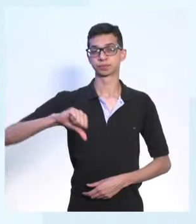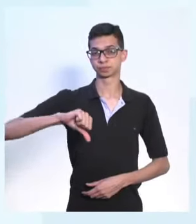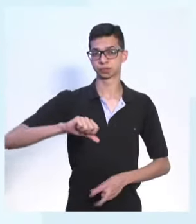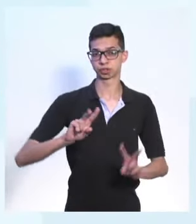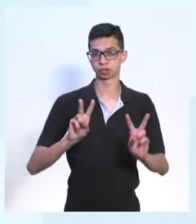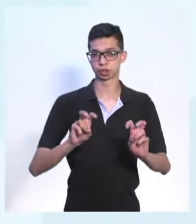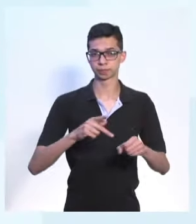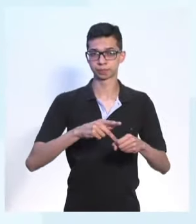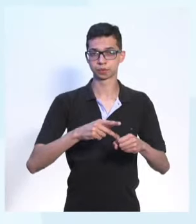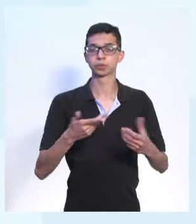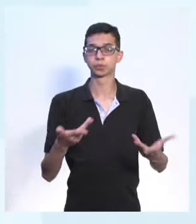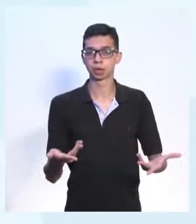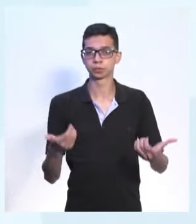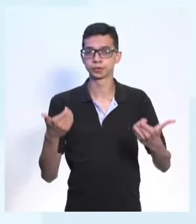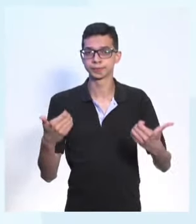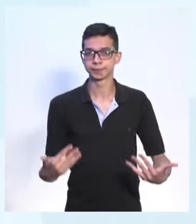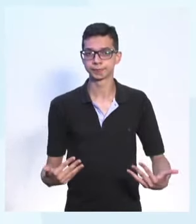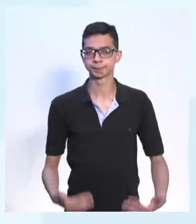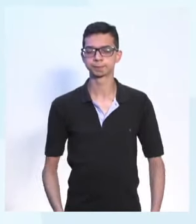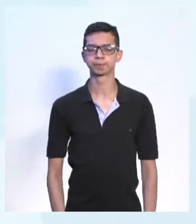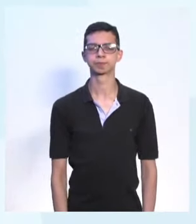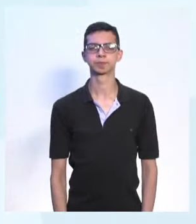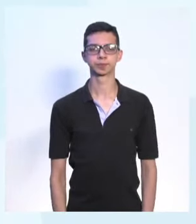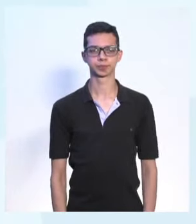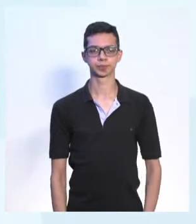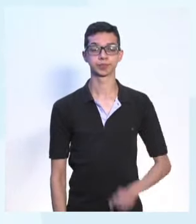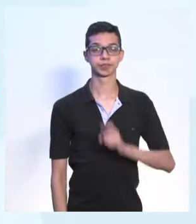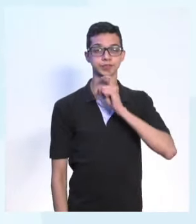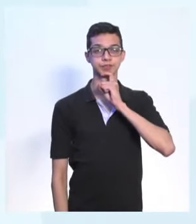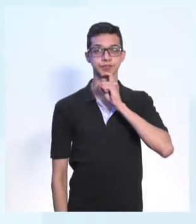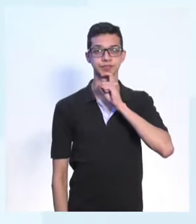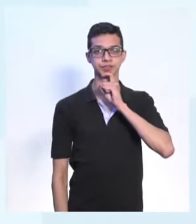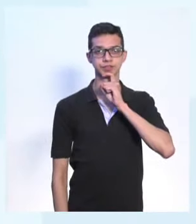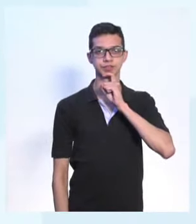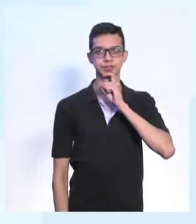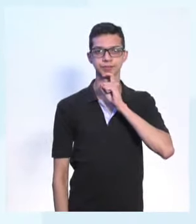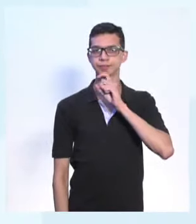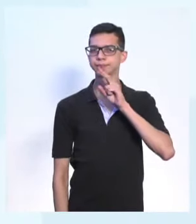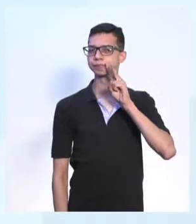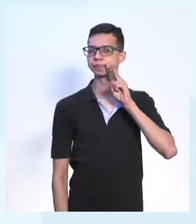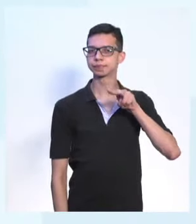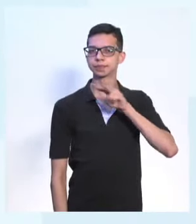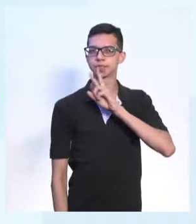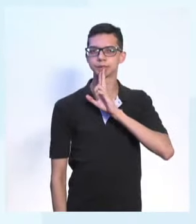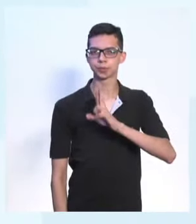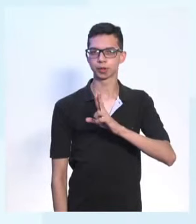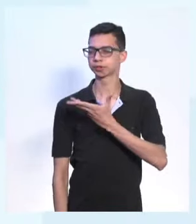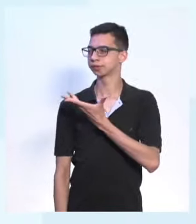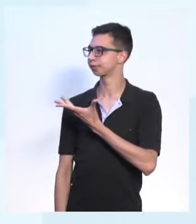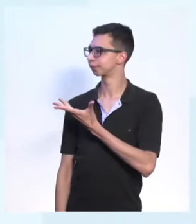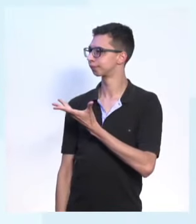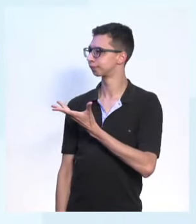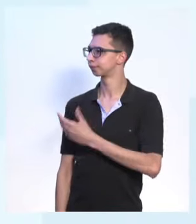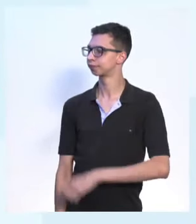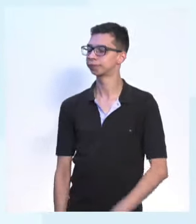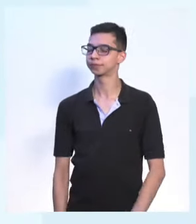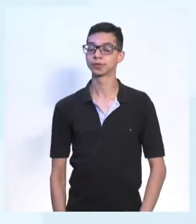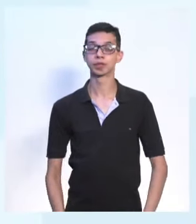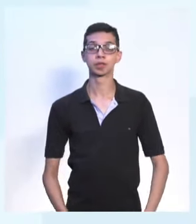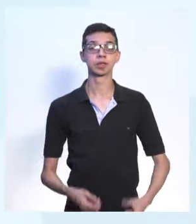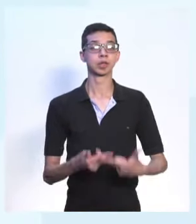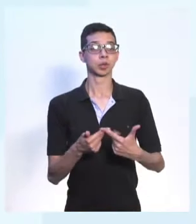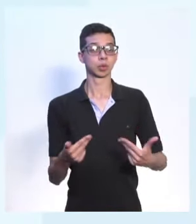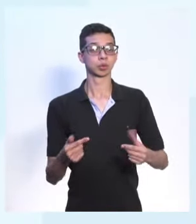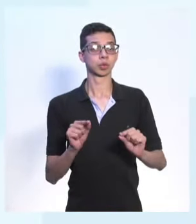of the disadvantages are greenhouse gas emissions, air pollution, and increased economic cost. Algumas das vantagens são